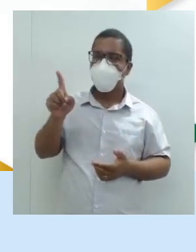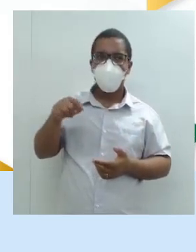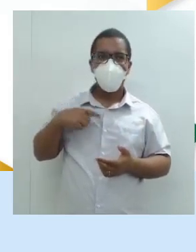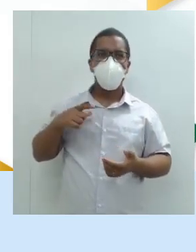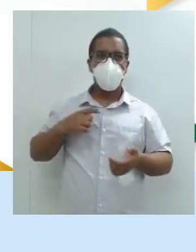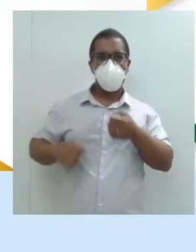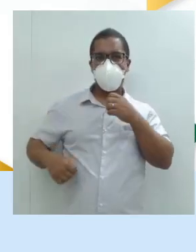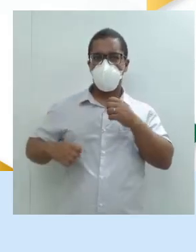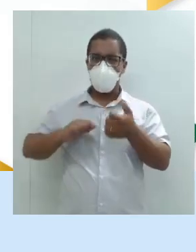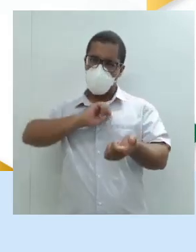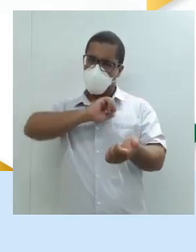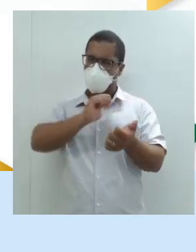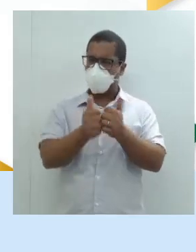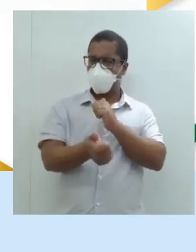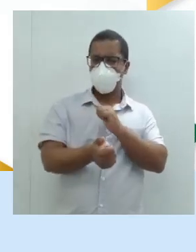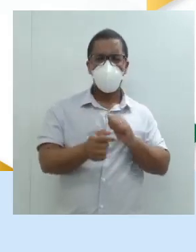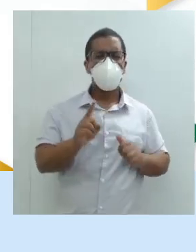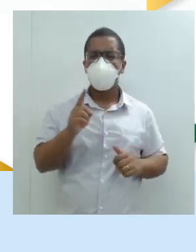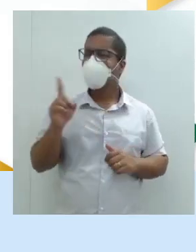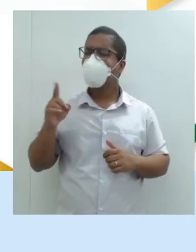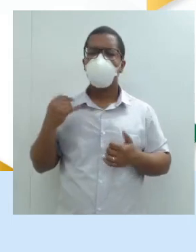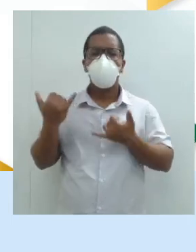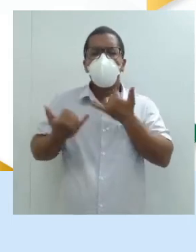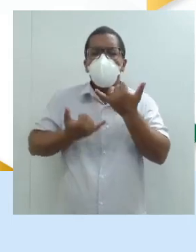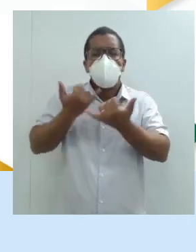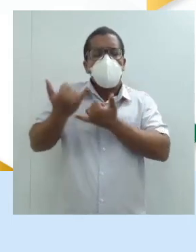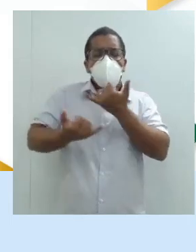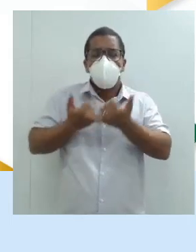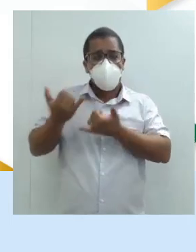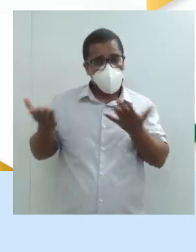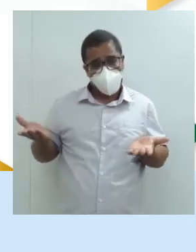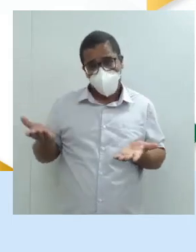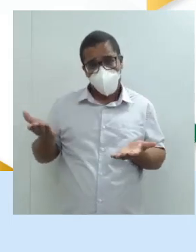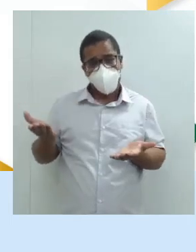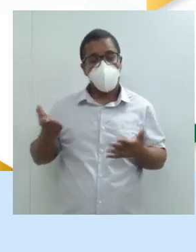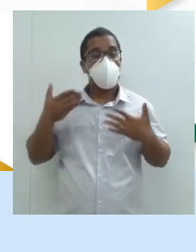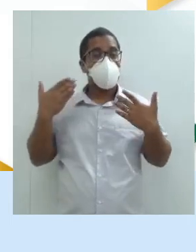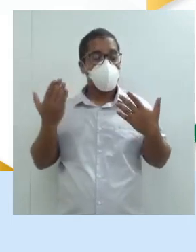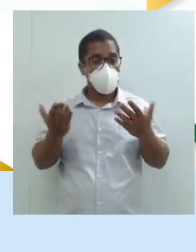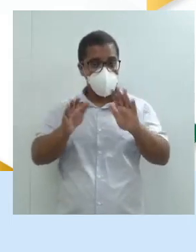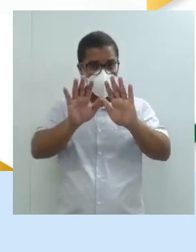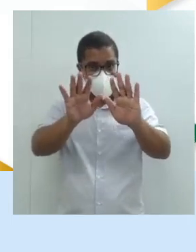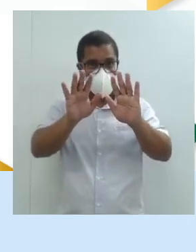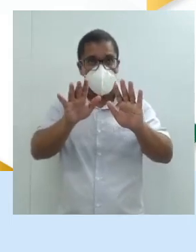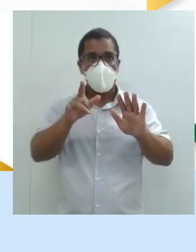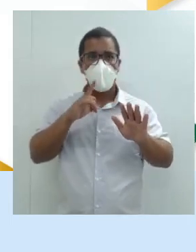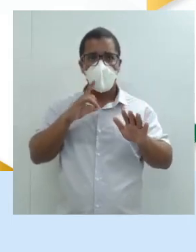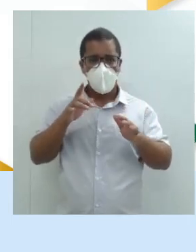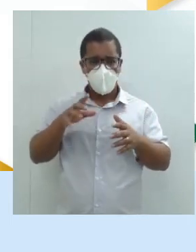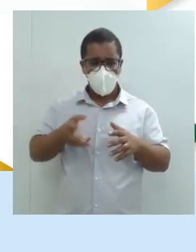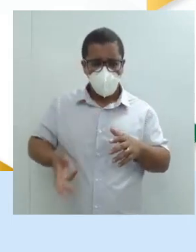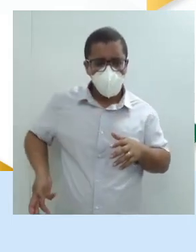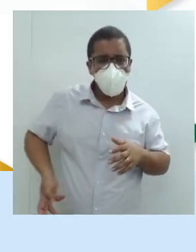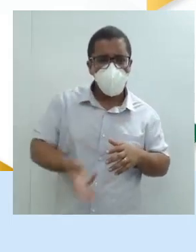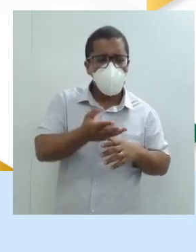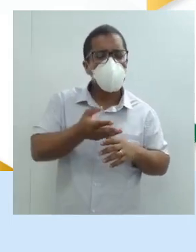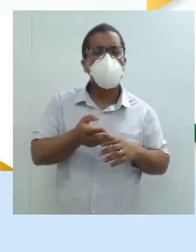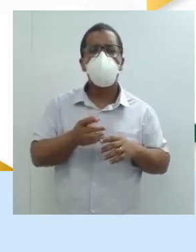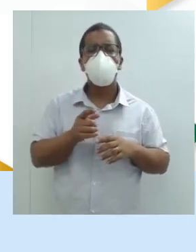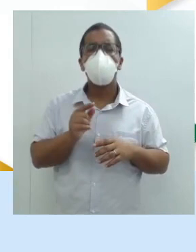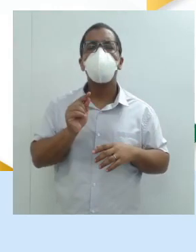alto rendimento, ela está se divertindo, né? E o que o boliche seria? Qual